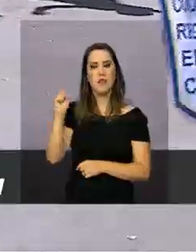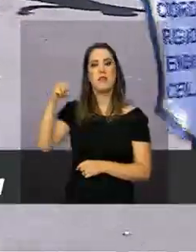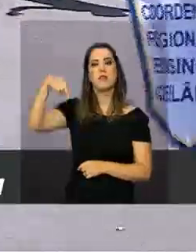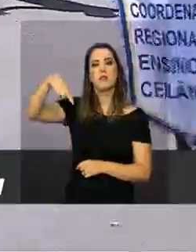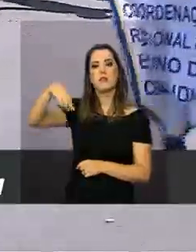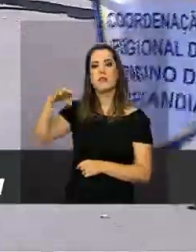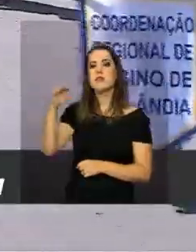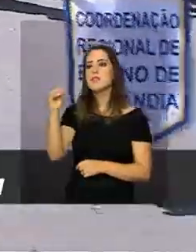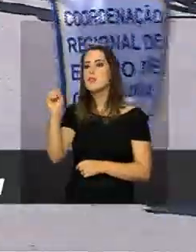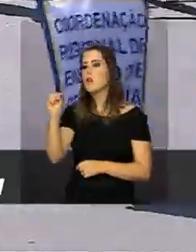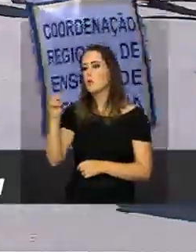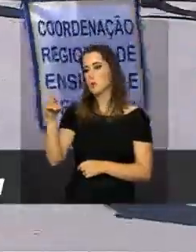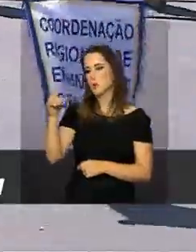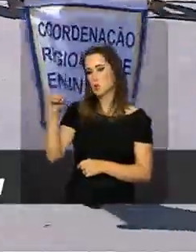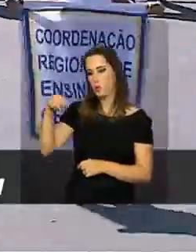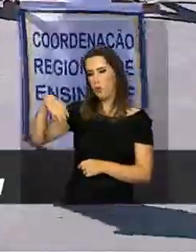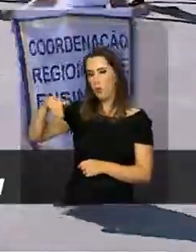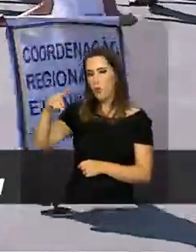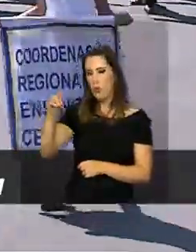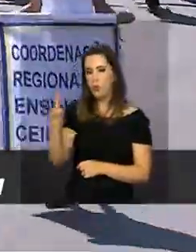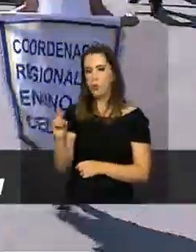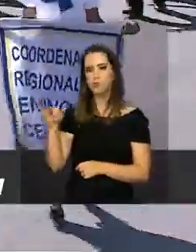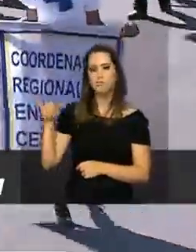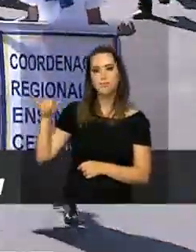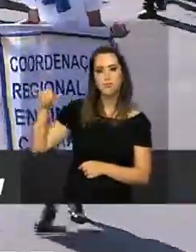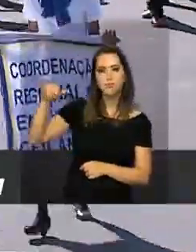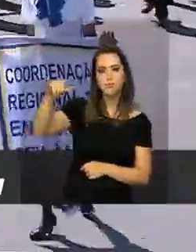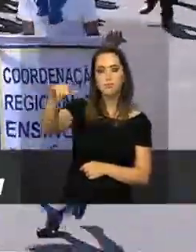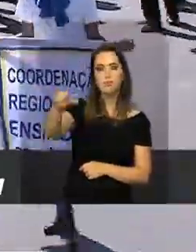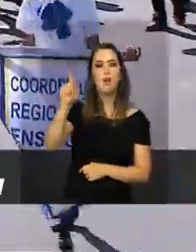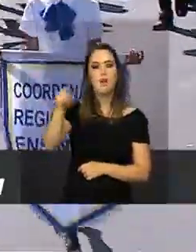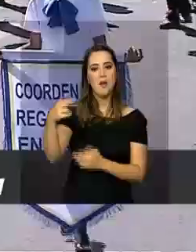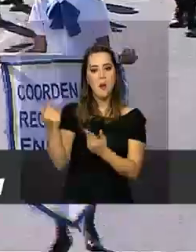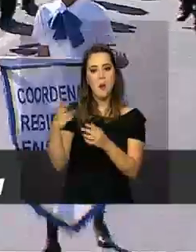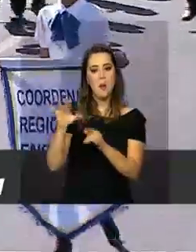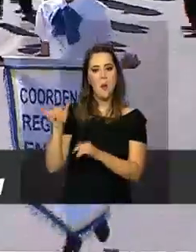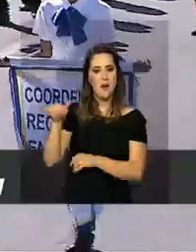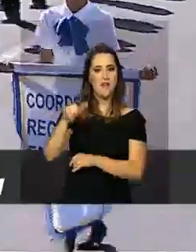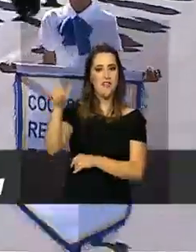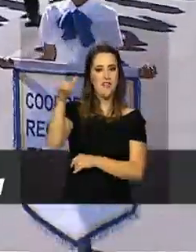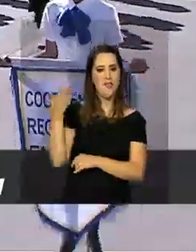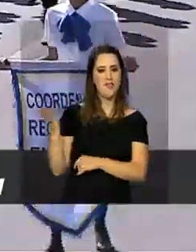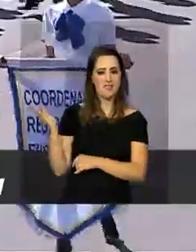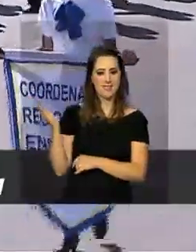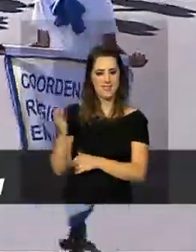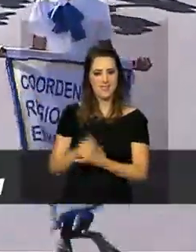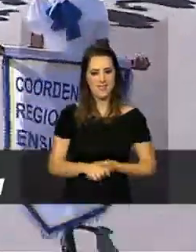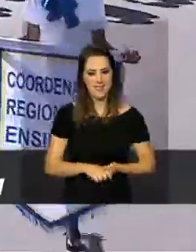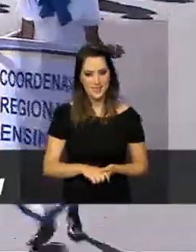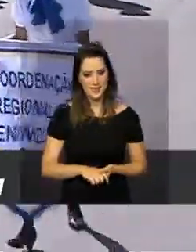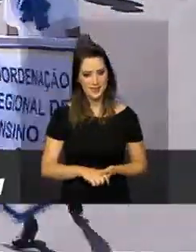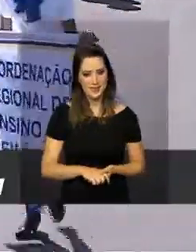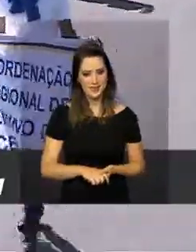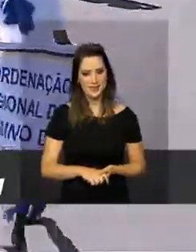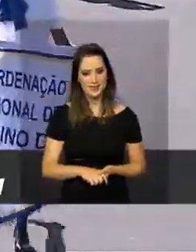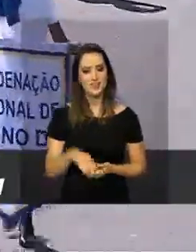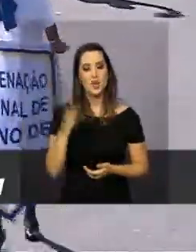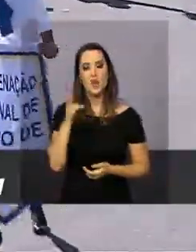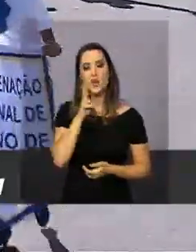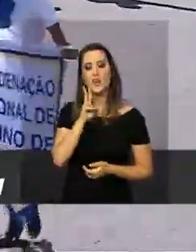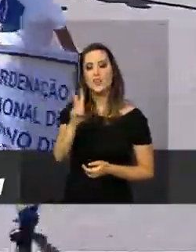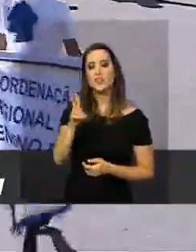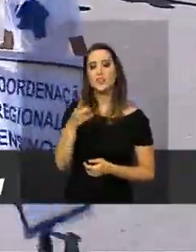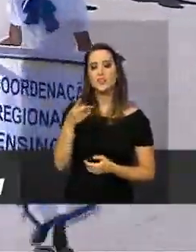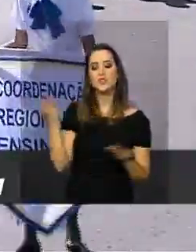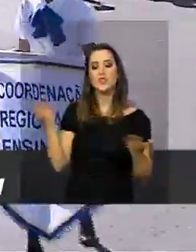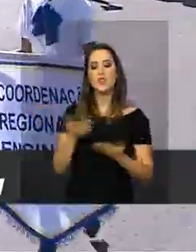de Ceilândia, o 10 de Ceilândia. É uma réplica do 14 bis, não é? Major Rocha. O que, que a gente vê aí? O que, que a gente